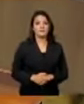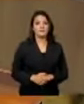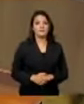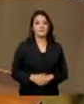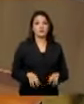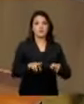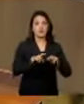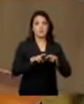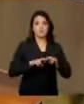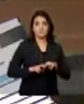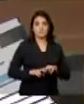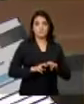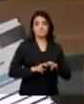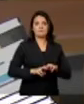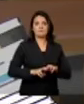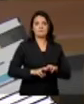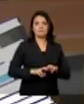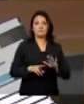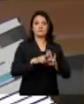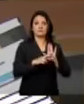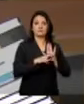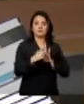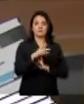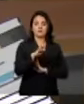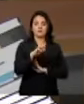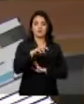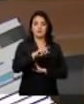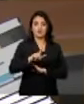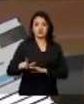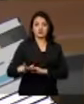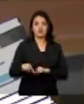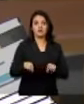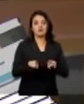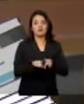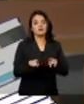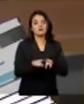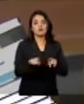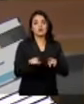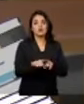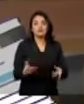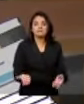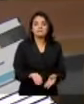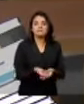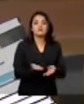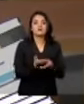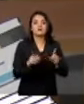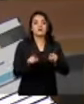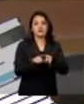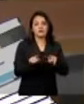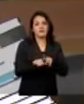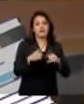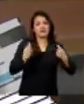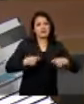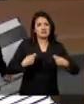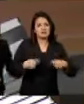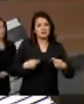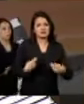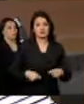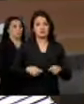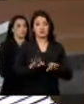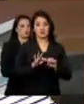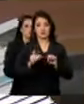de acordo condenatório em grau de apelação. Frisa a necessidade de o Supremo